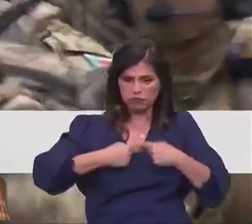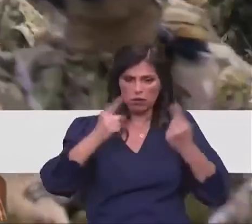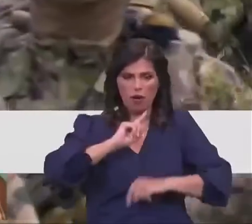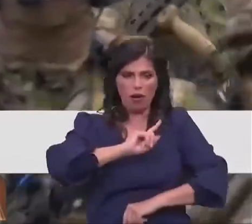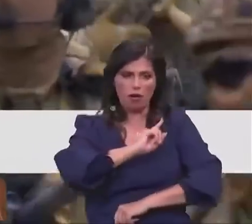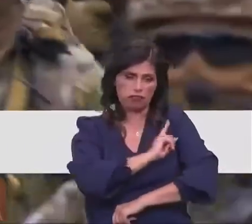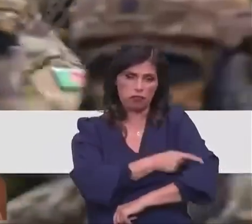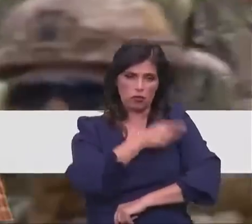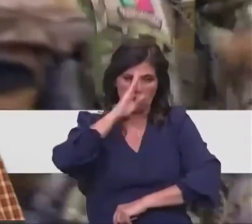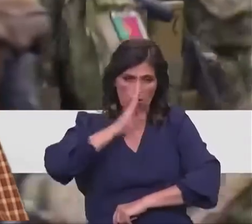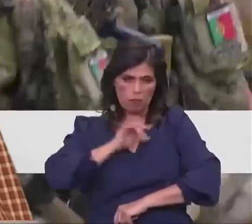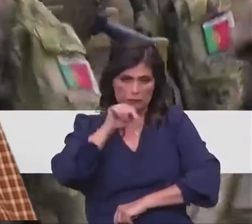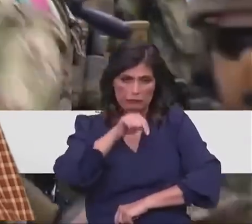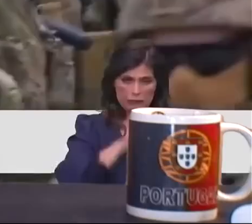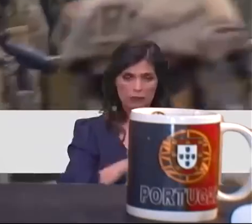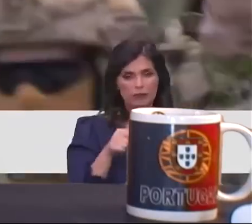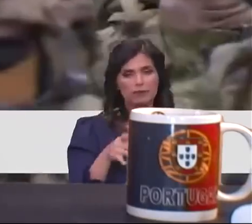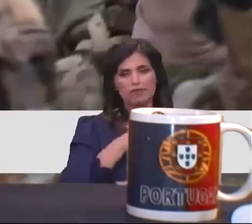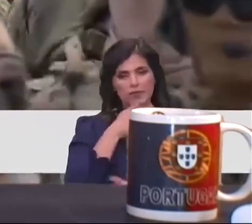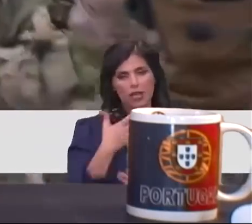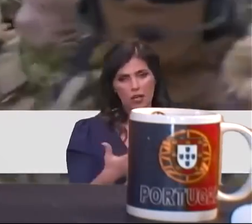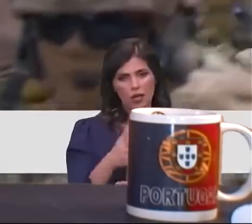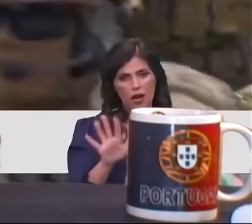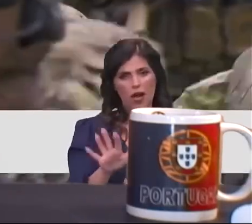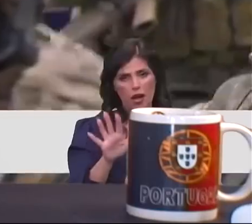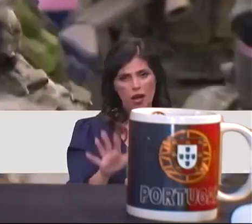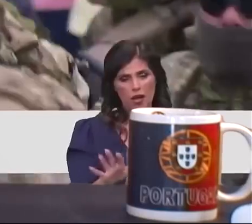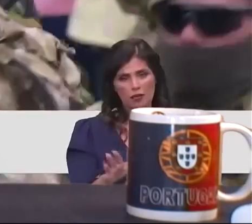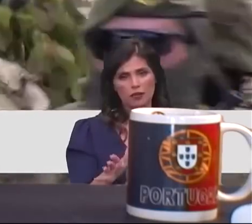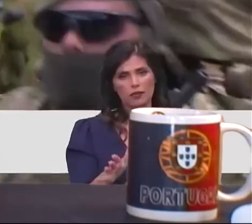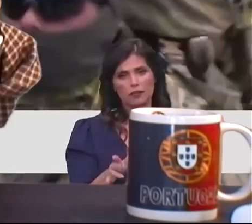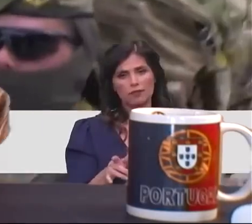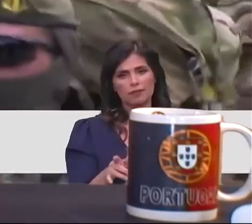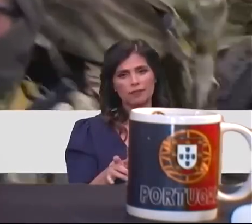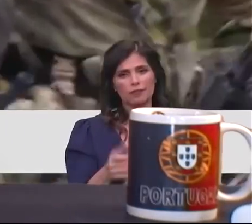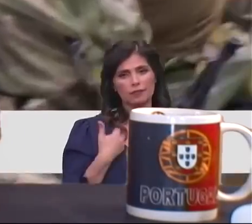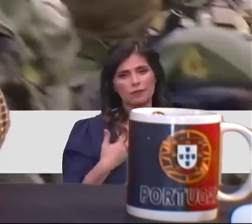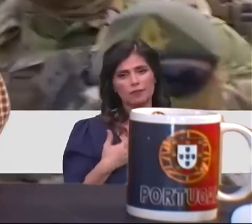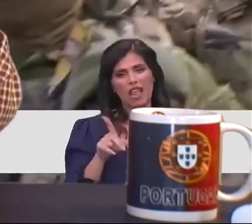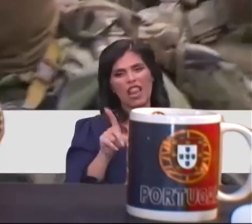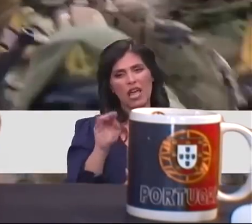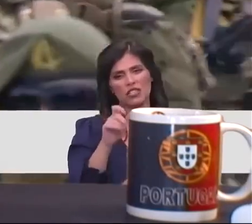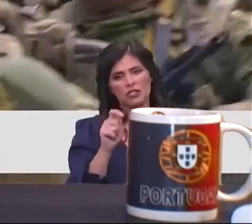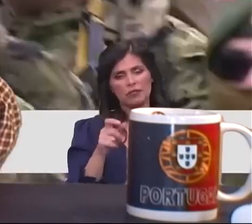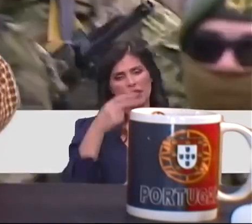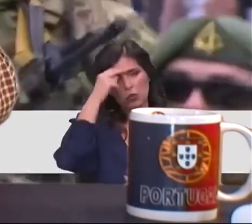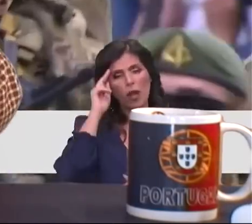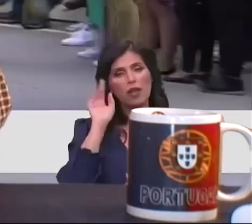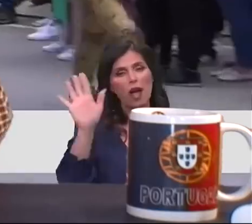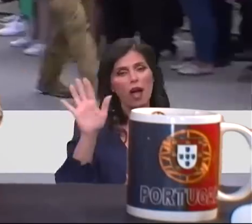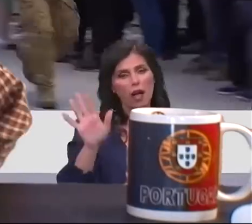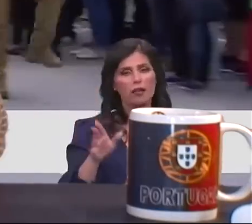e foi isso mesmo que viemos mostrar que não temos nada um vazio de material de Equipamento ok meia dúzia de saudades Ok